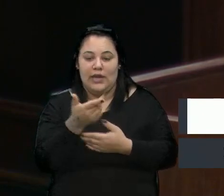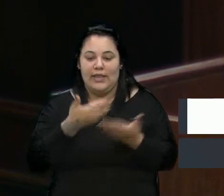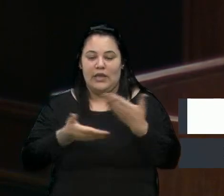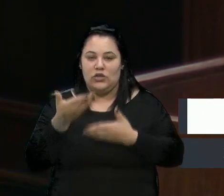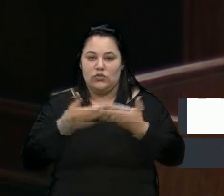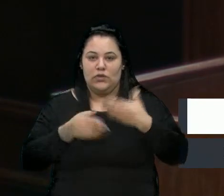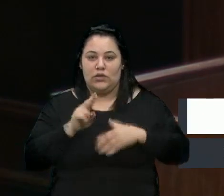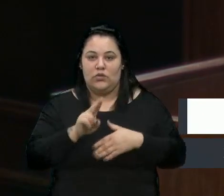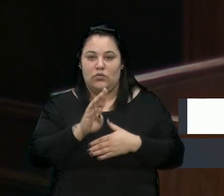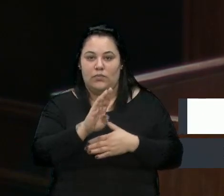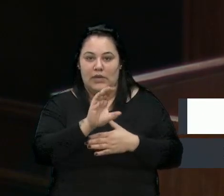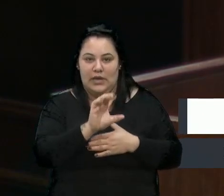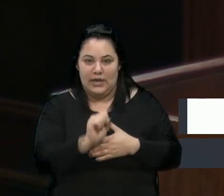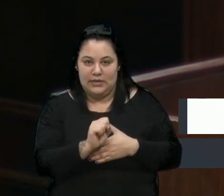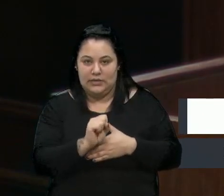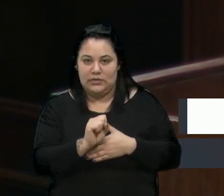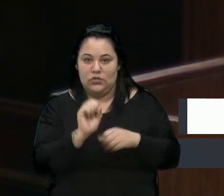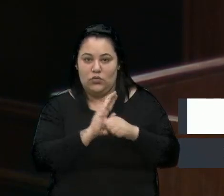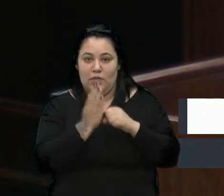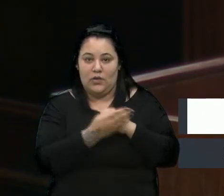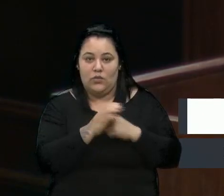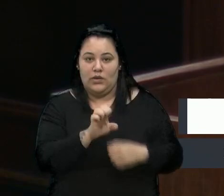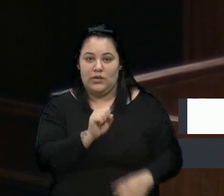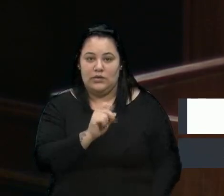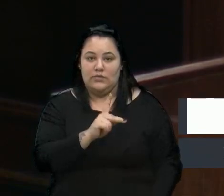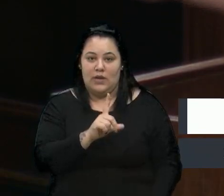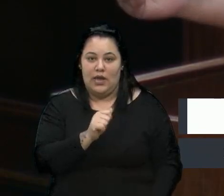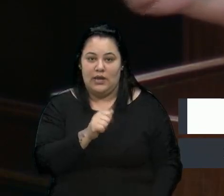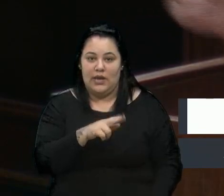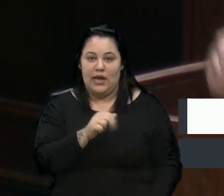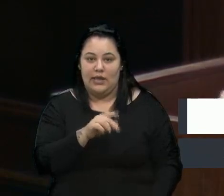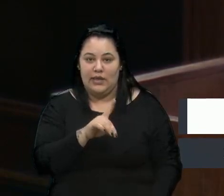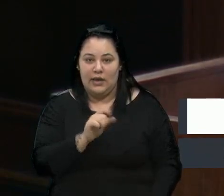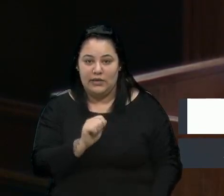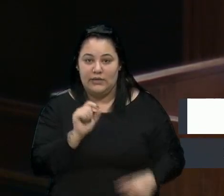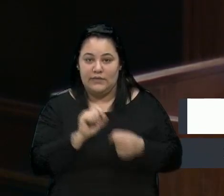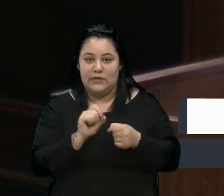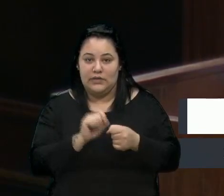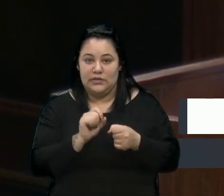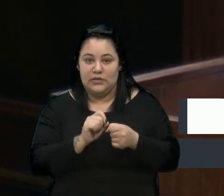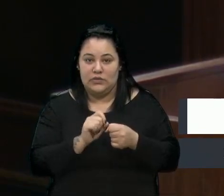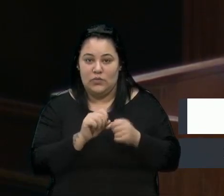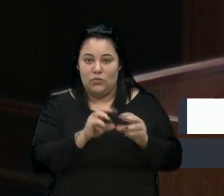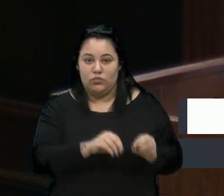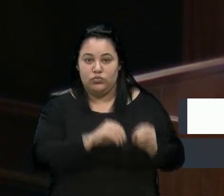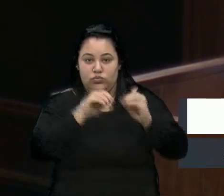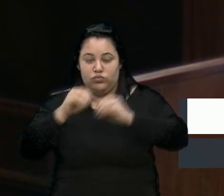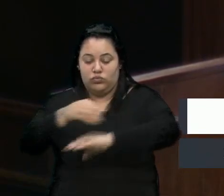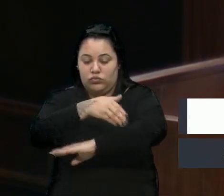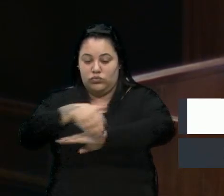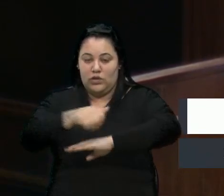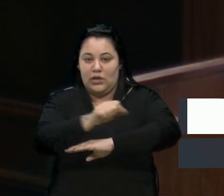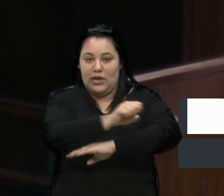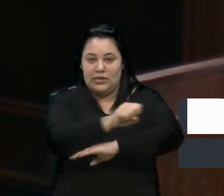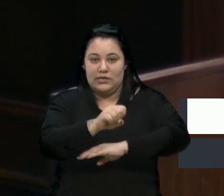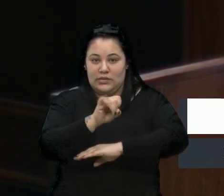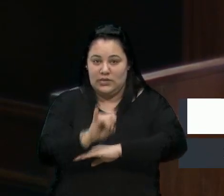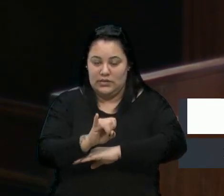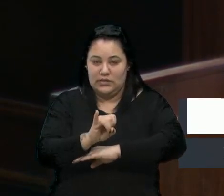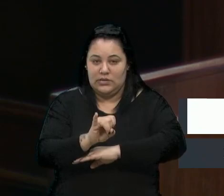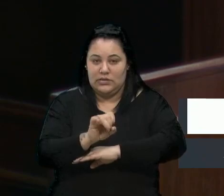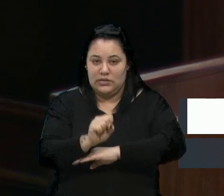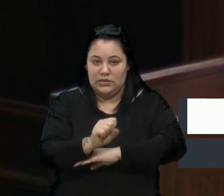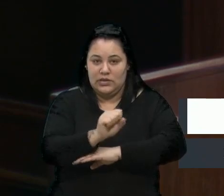na UBS do bairro Esplanada. Está sendo feita a mudança para a Avenida Doutor Assis Antônio Mariani,